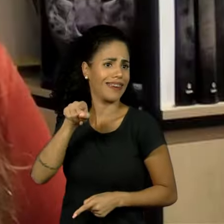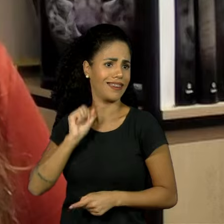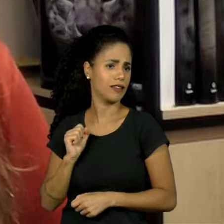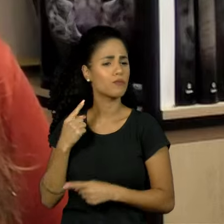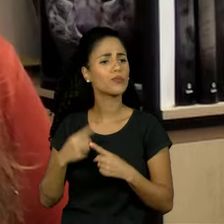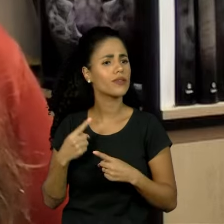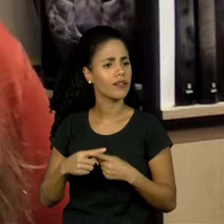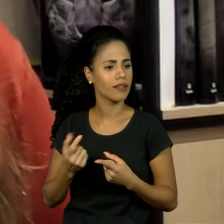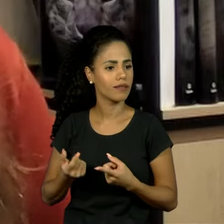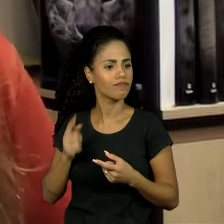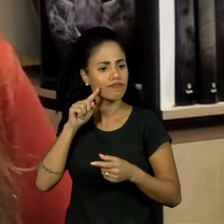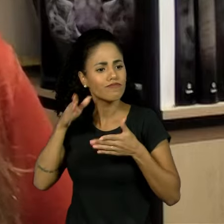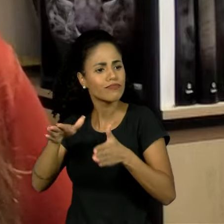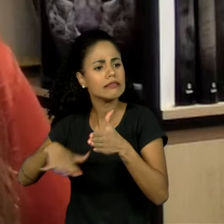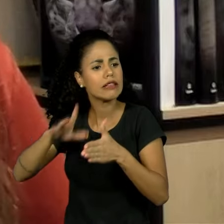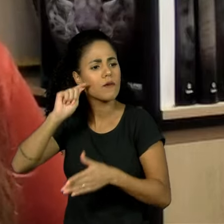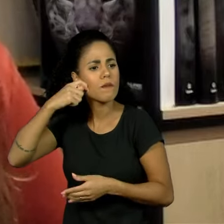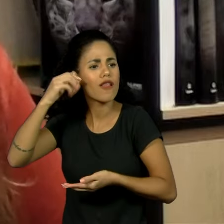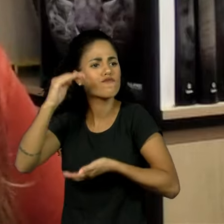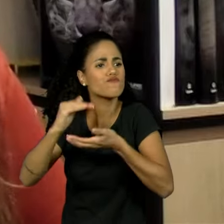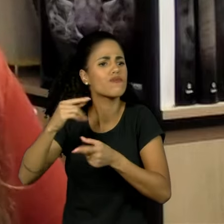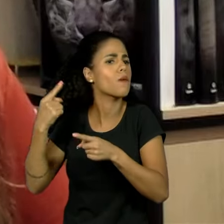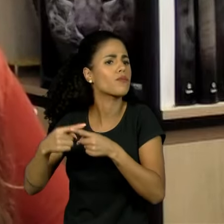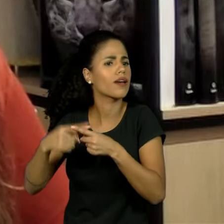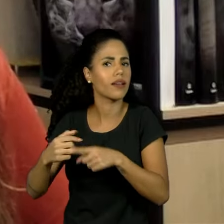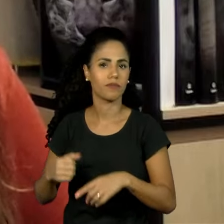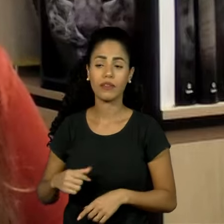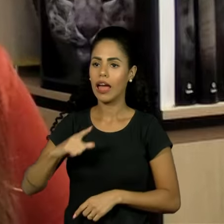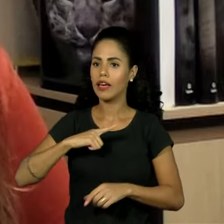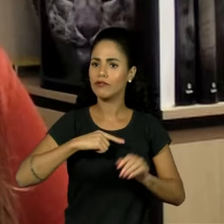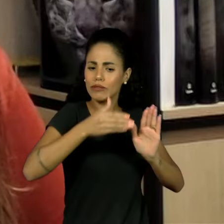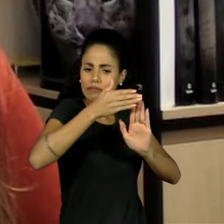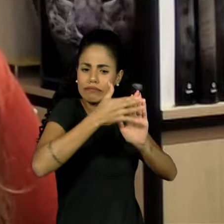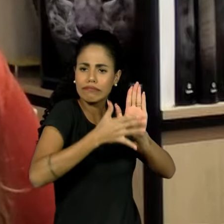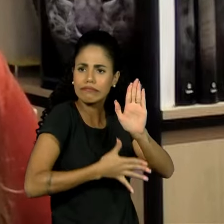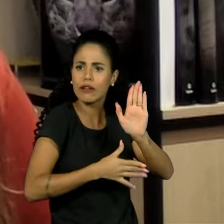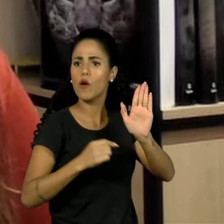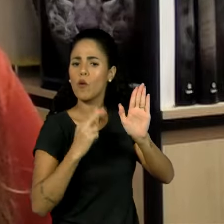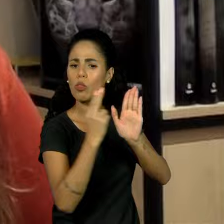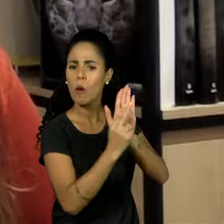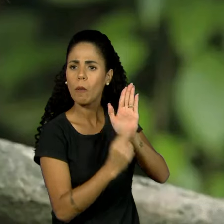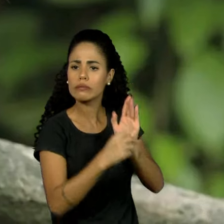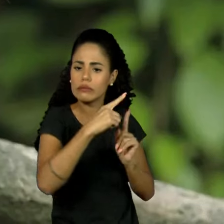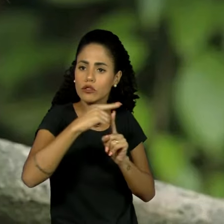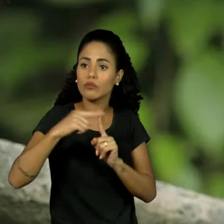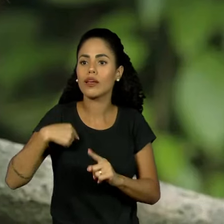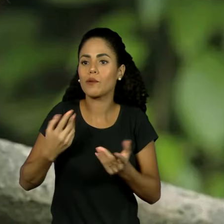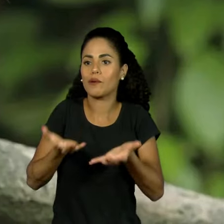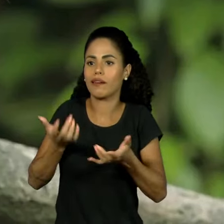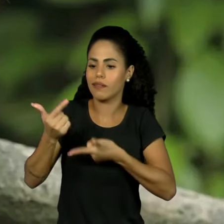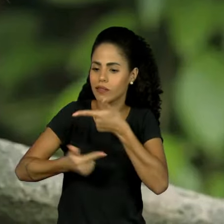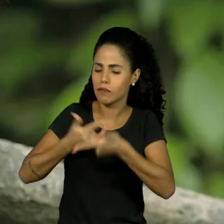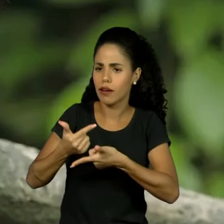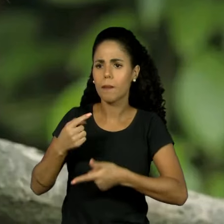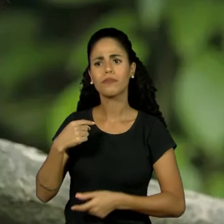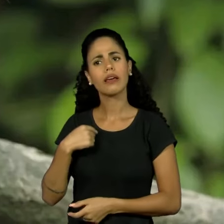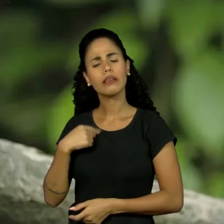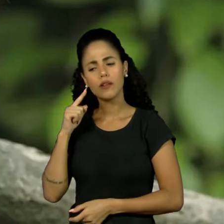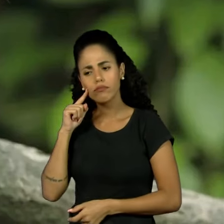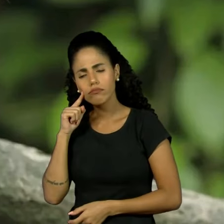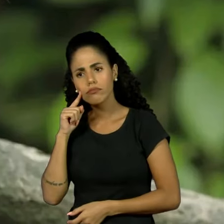eu era mais nova, né, depois que eu me formei, eu tinha uma lista de espécies que eu gostaria de trabalhar. E acabou que quando eu fui fazer